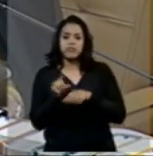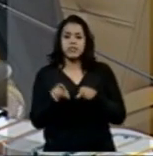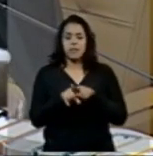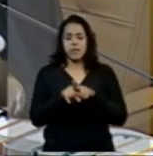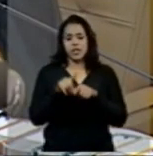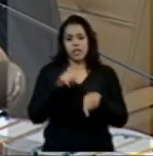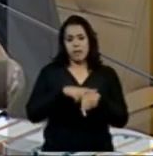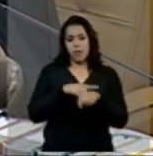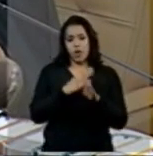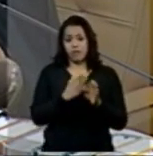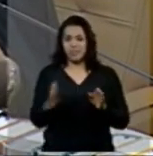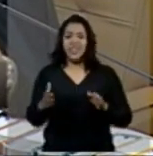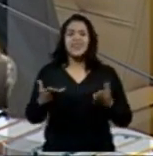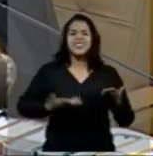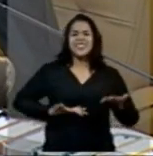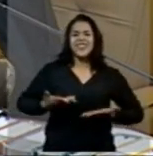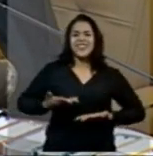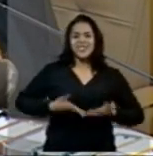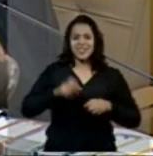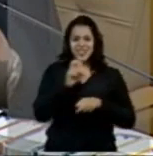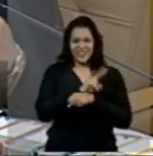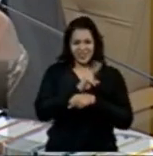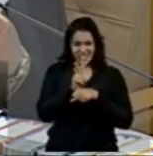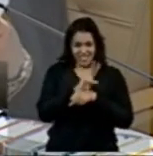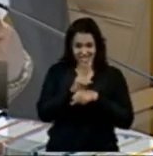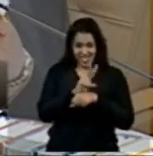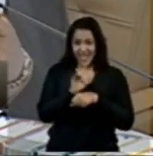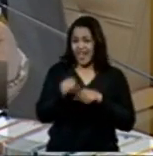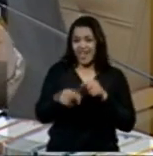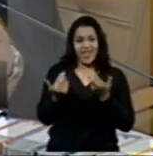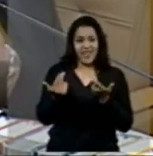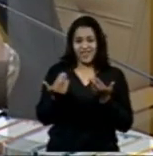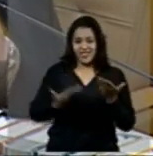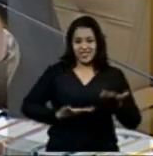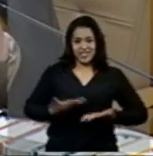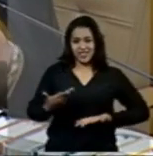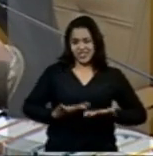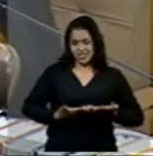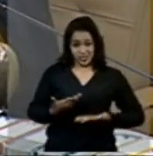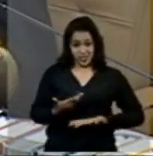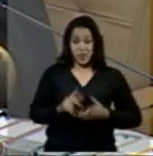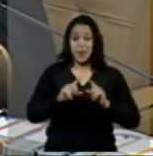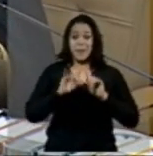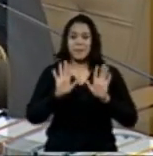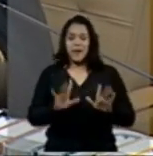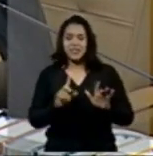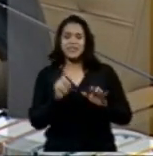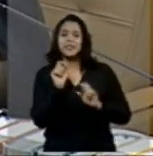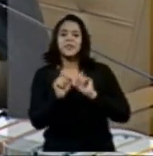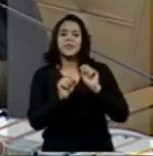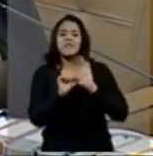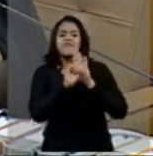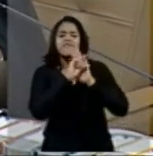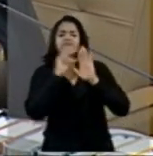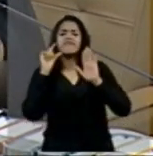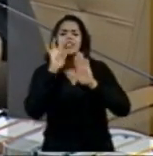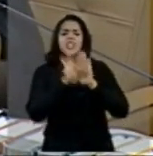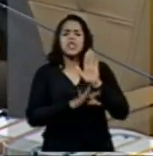Esse serviço de vigilância é interessante, porque ali era prestação de serviços enquanto tal. O que dispunha o